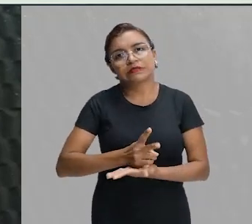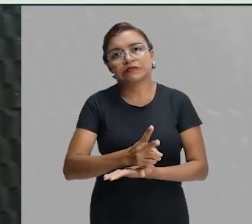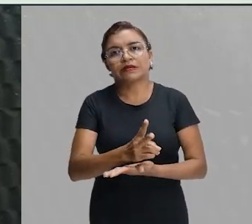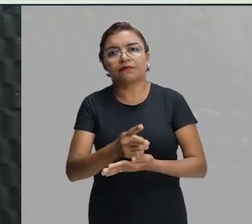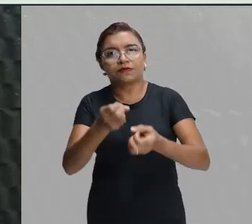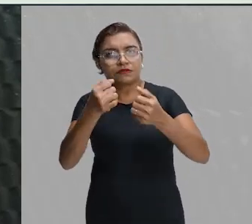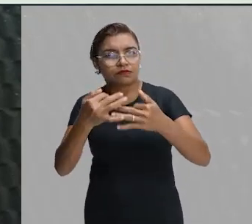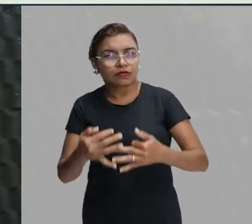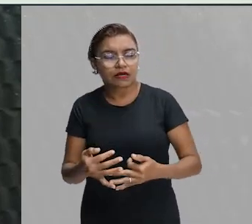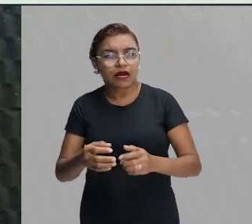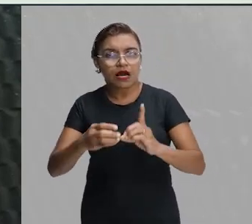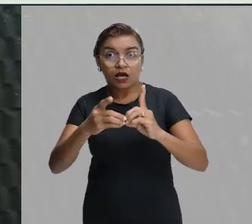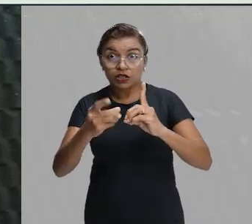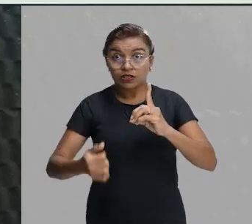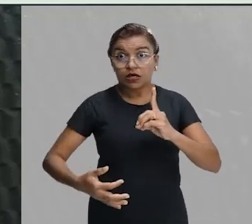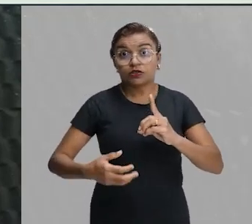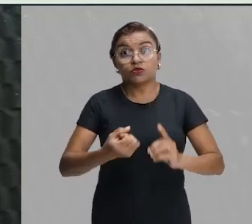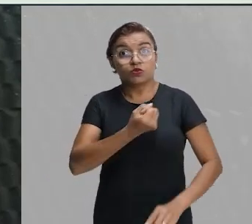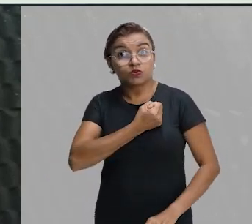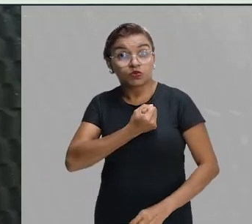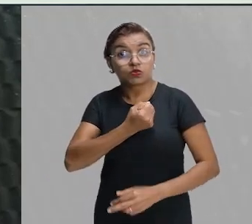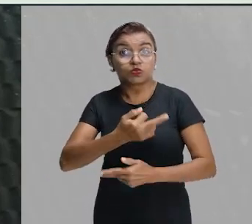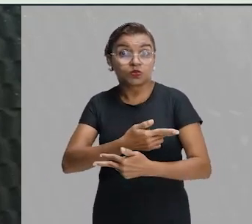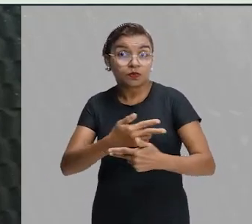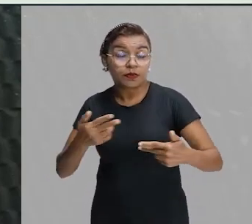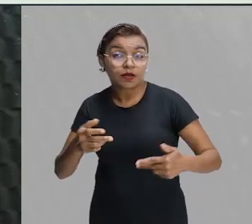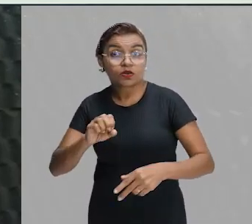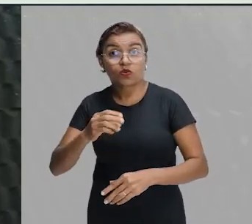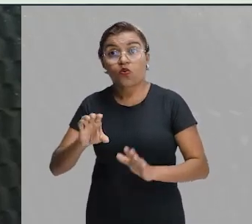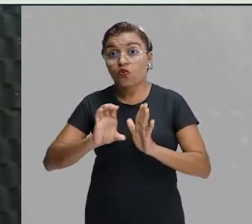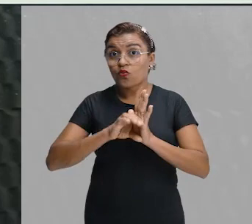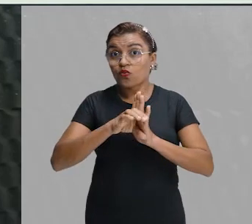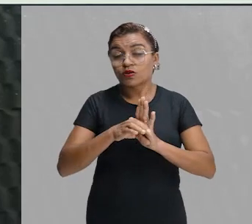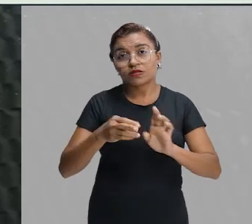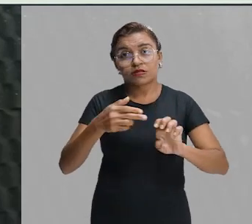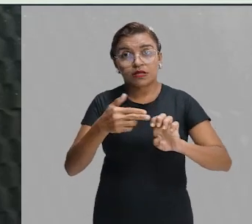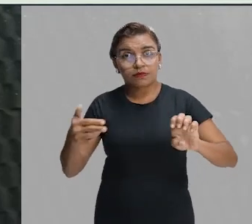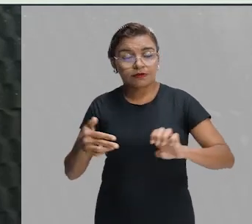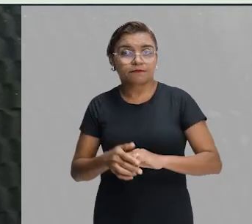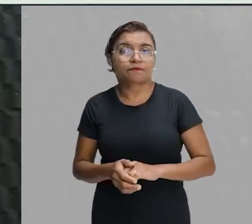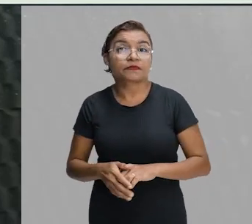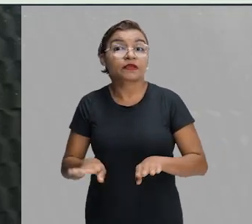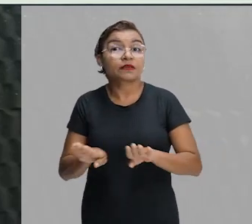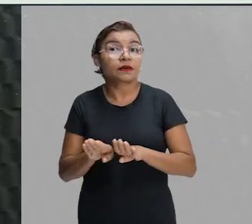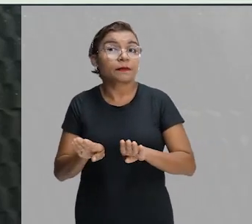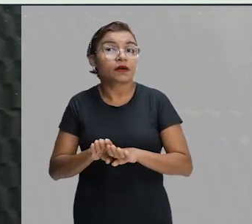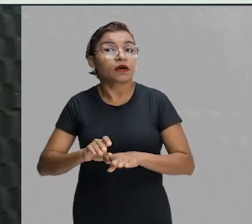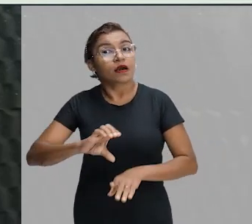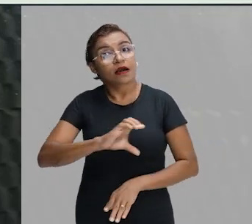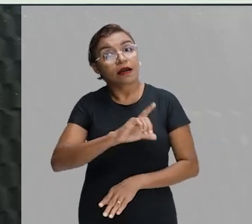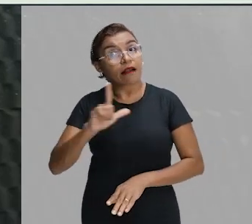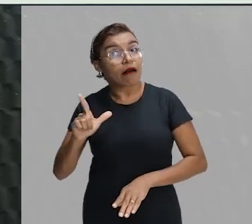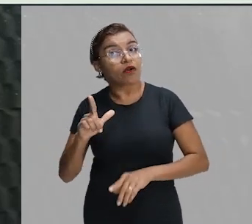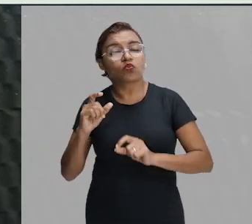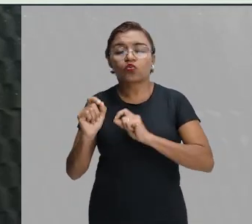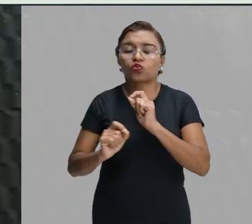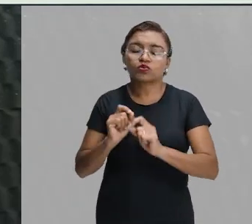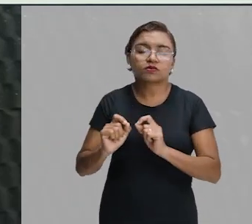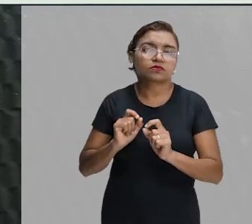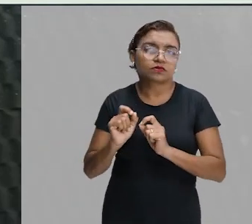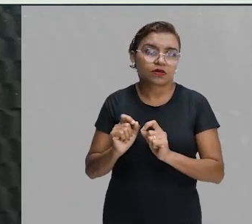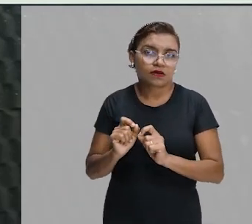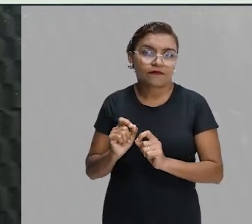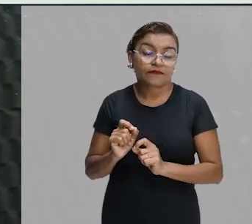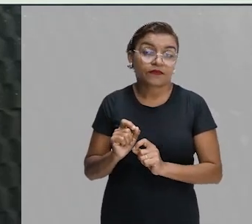mão, como dados numéricos ou qualquer outros conceitos ou qualquer outros elementos. E eu vou, claro, utilizar a noção de